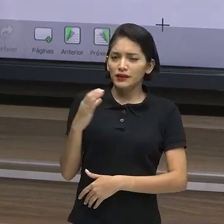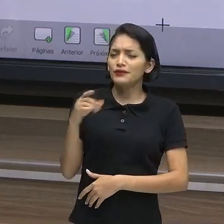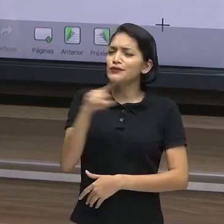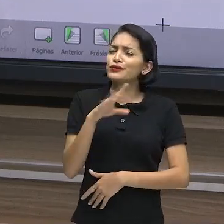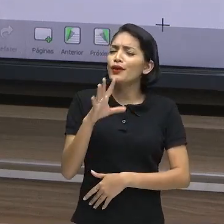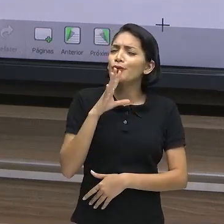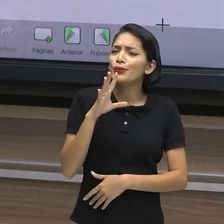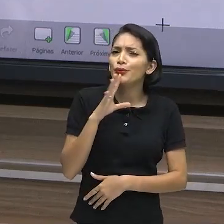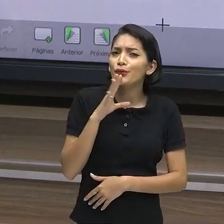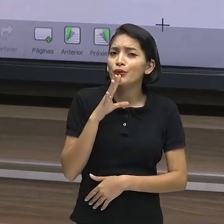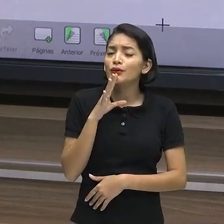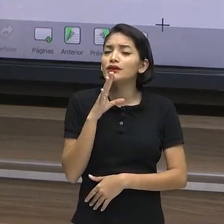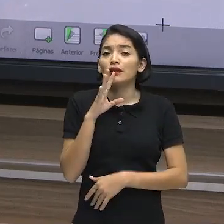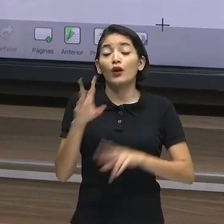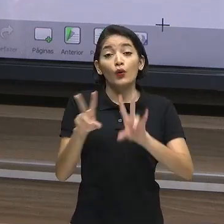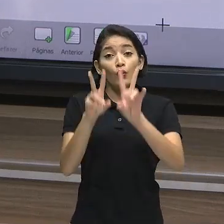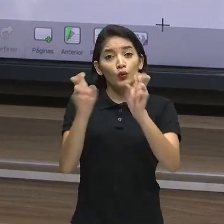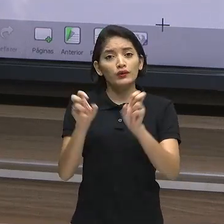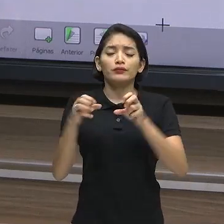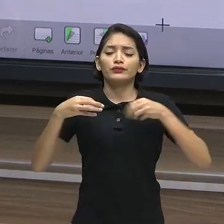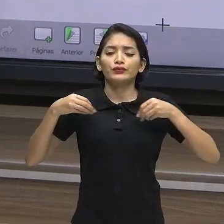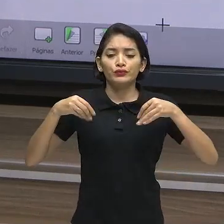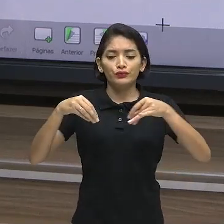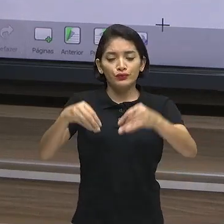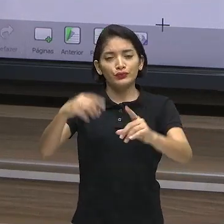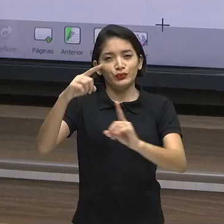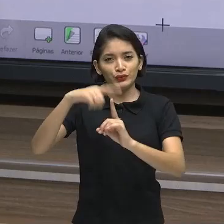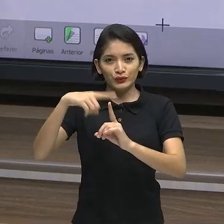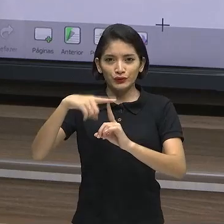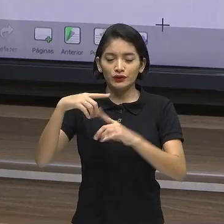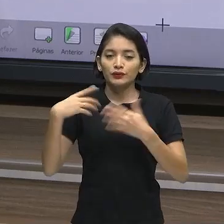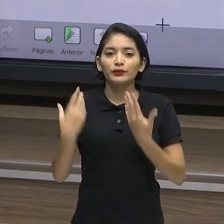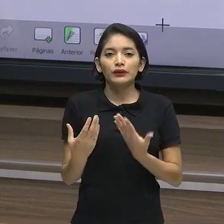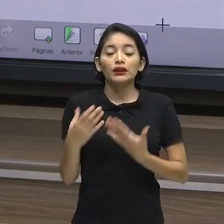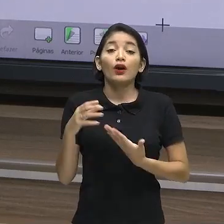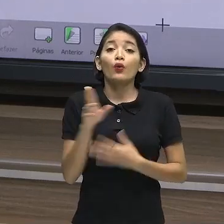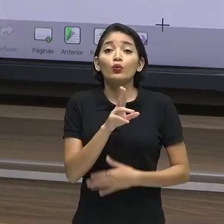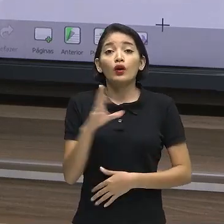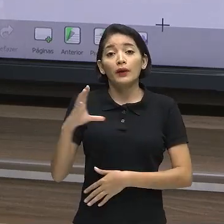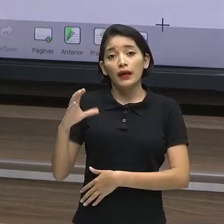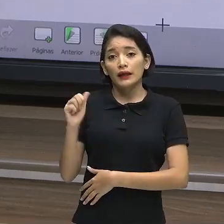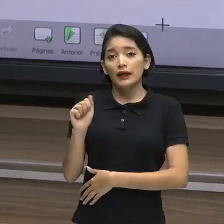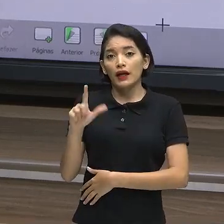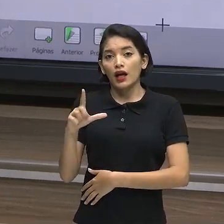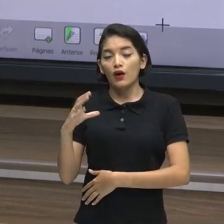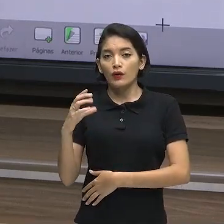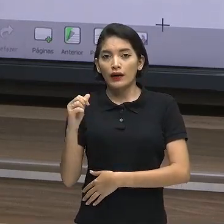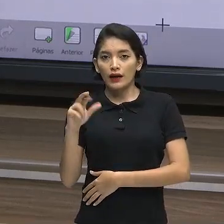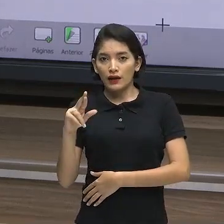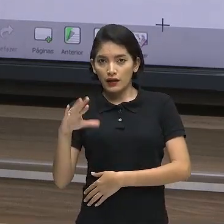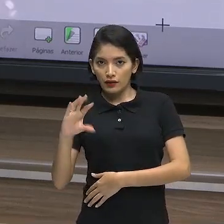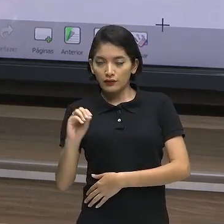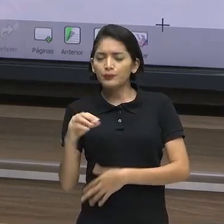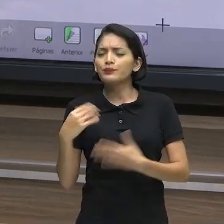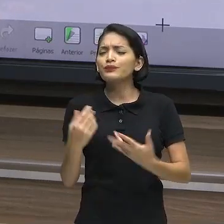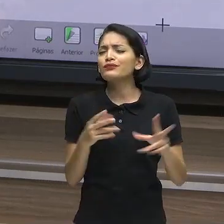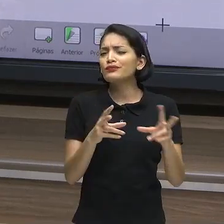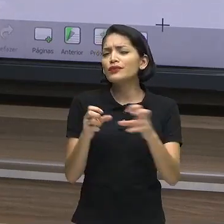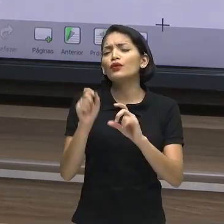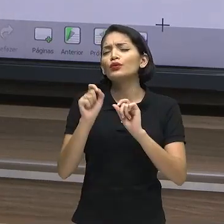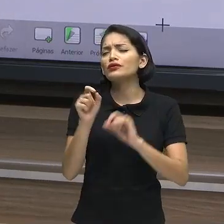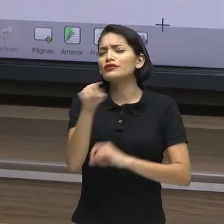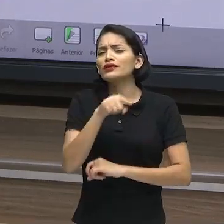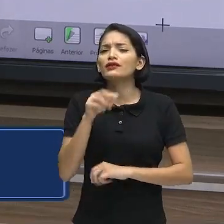pouco mais sobre mais um tipo de solo, né? Nesse caso é o solo calcário. E aí vamos observar o que vocês responderam